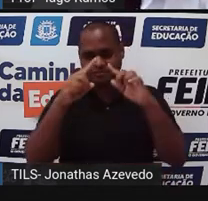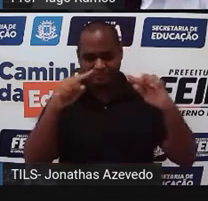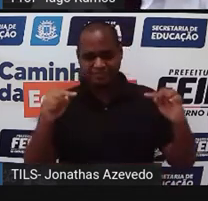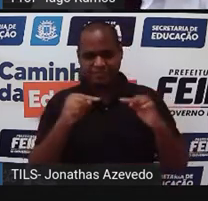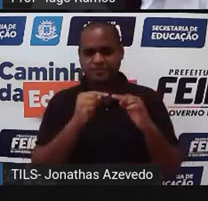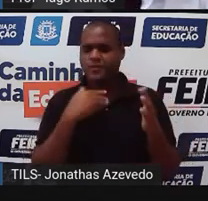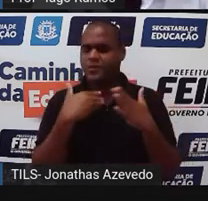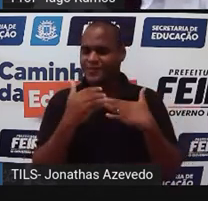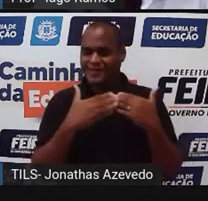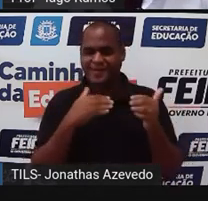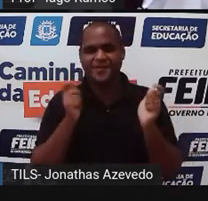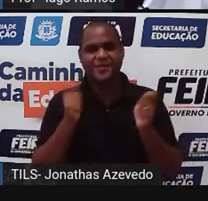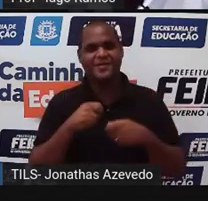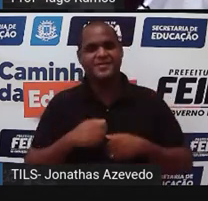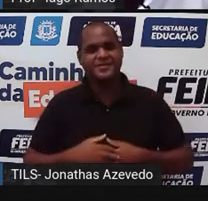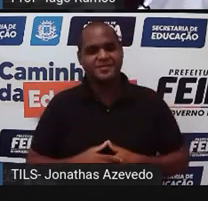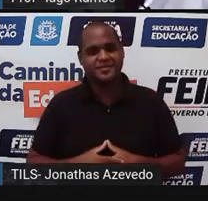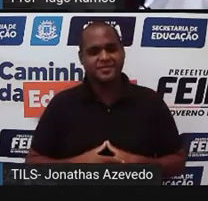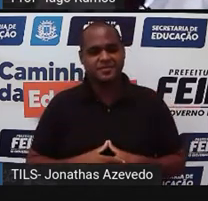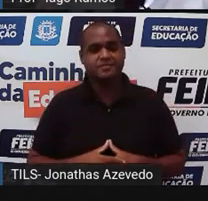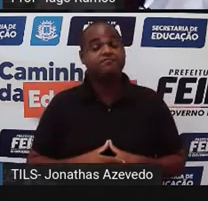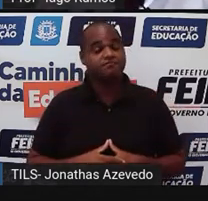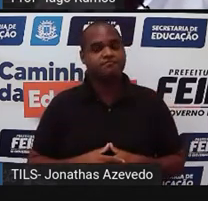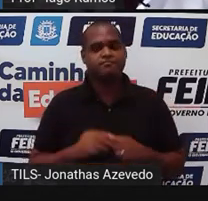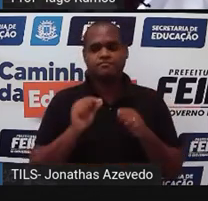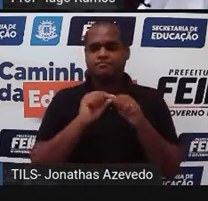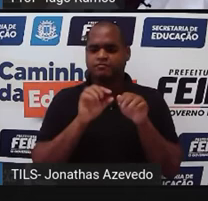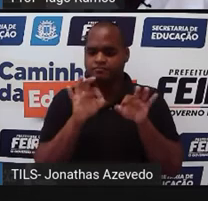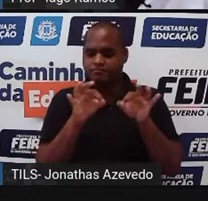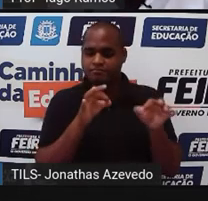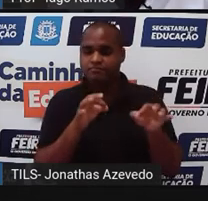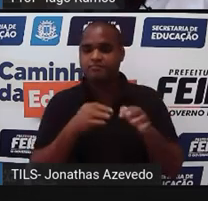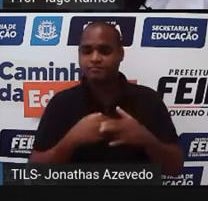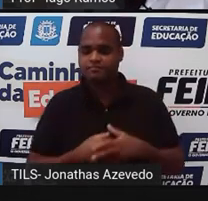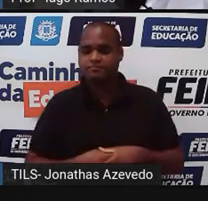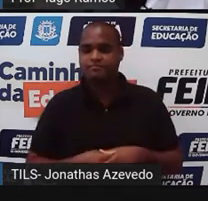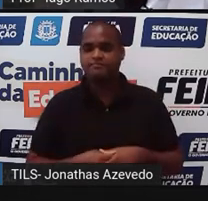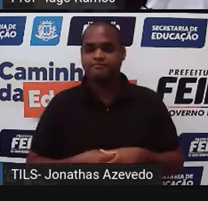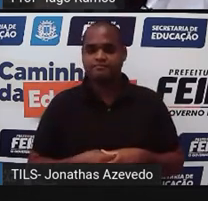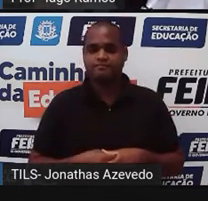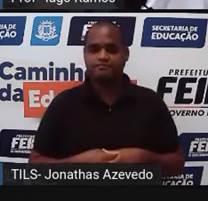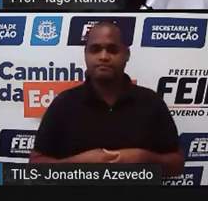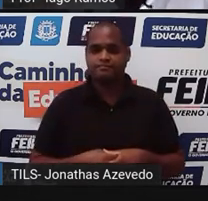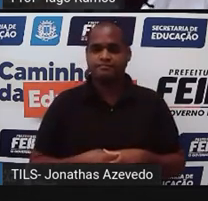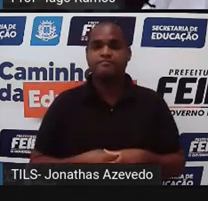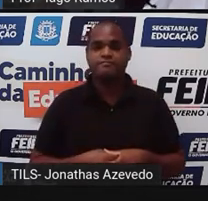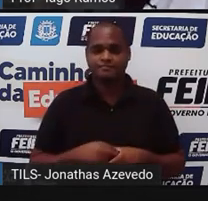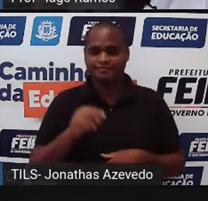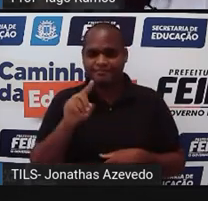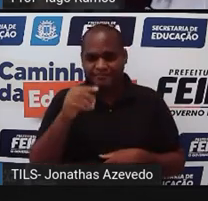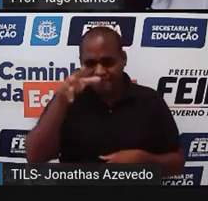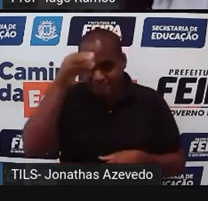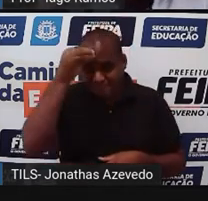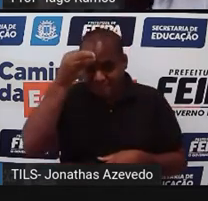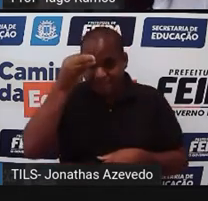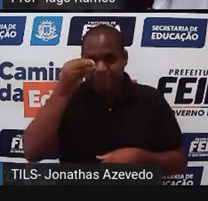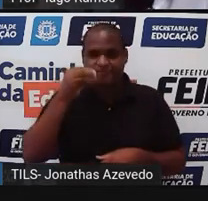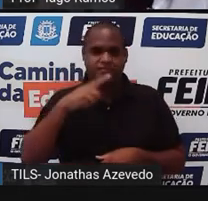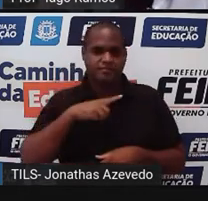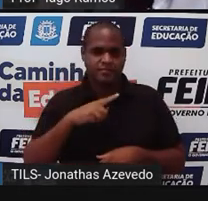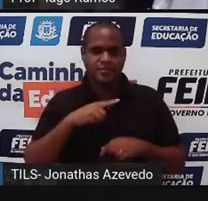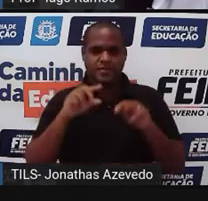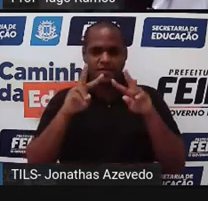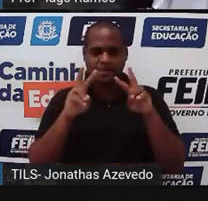beleza e faz o seguinte fotográfica essa tela na sua memória fotográfica